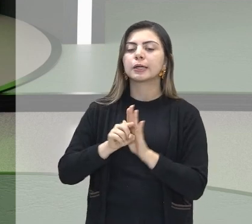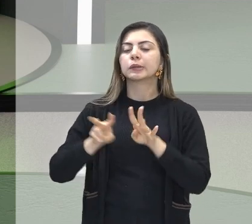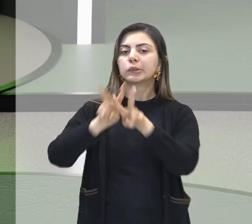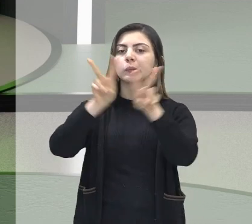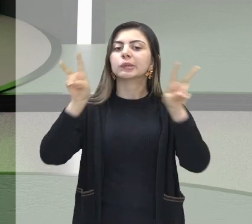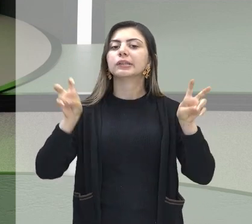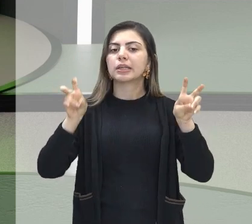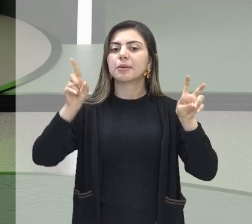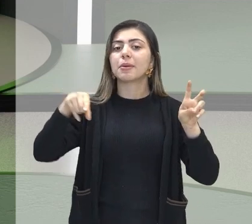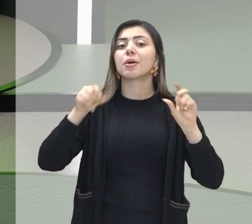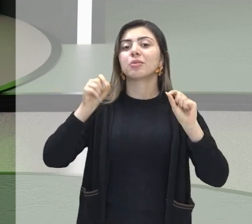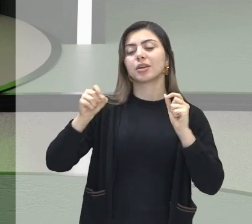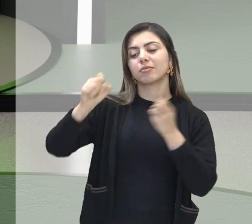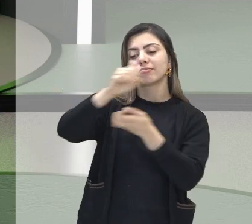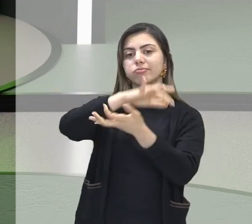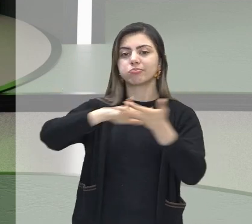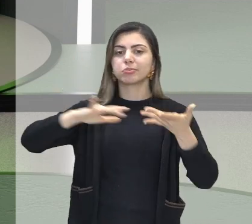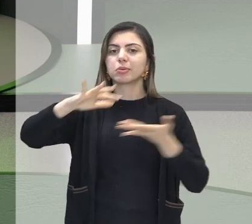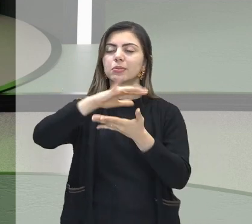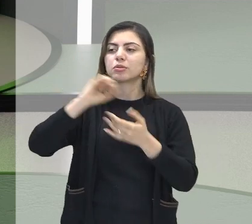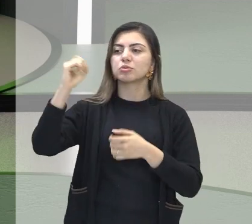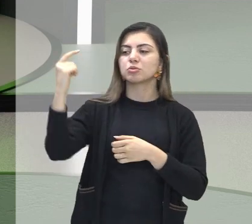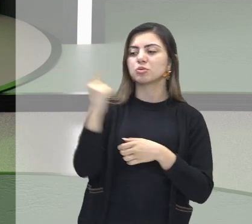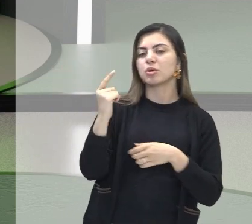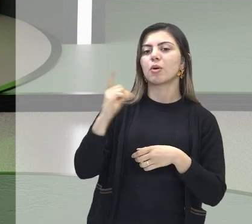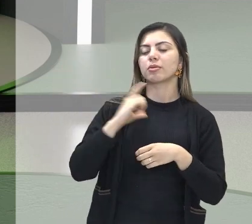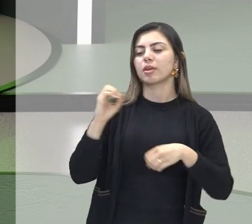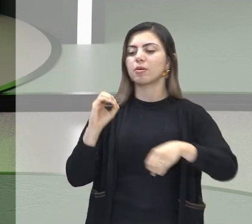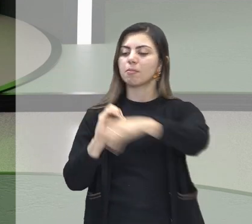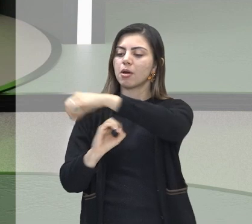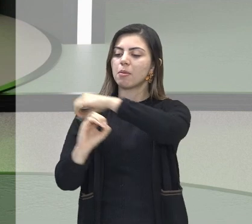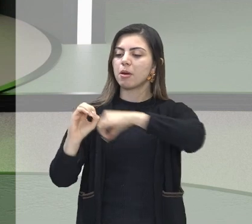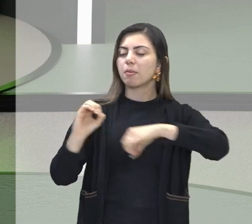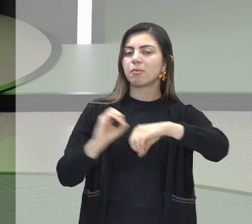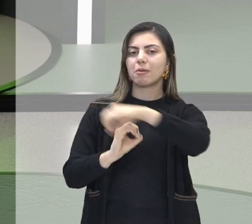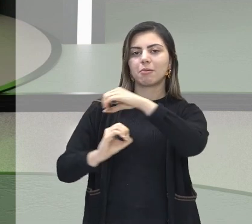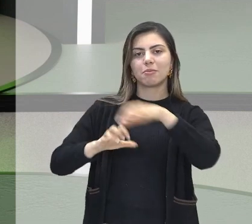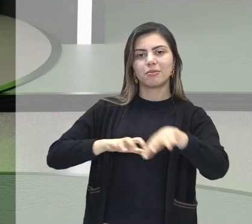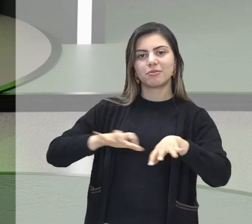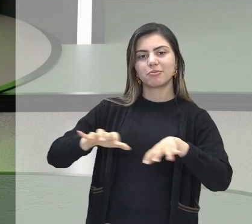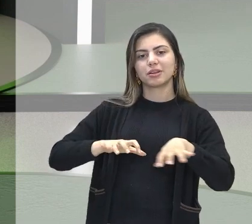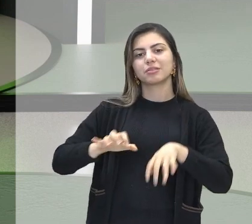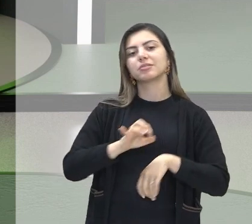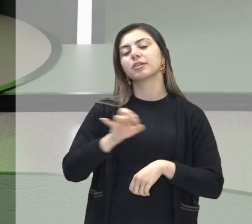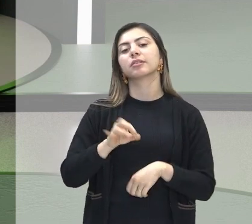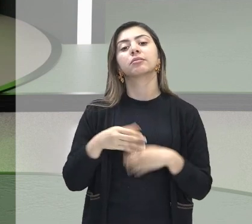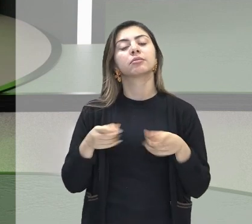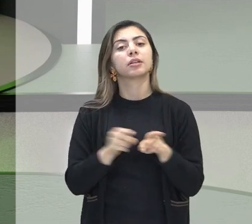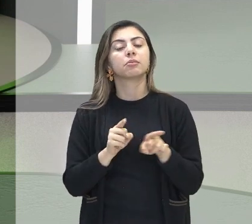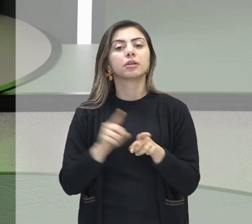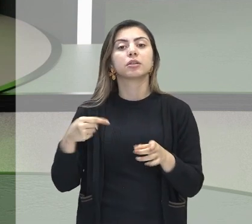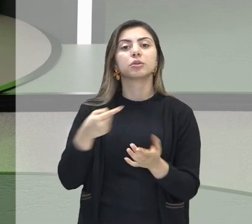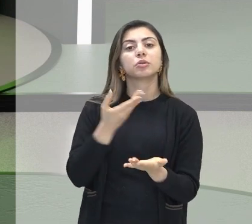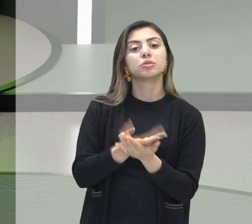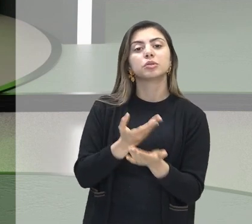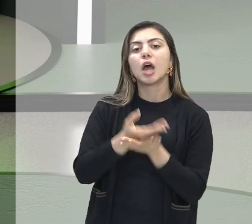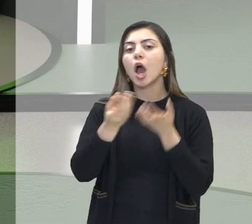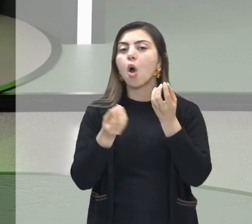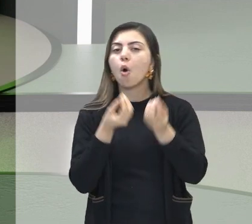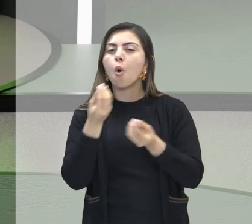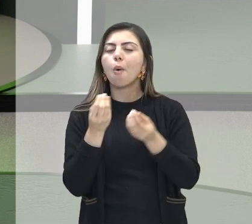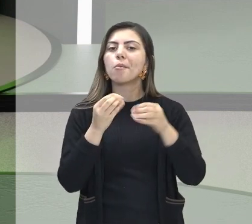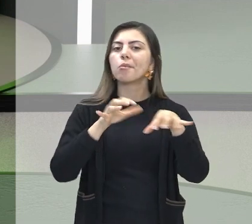o nosso sistema aqui, né, os movimentos dos planetas. E vamos falar, né, vamos explicar também esses